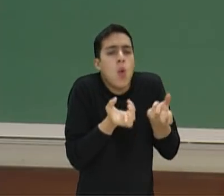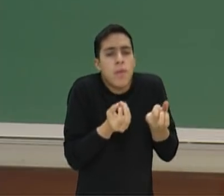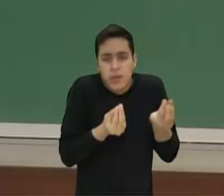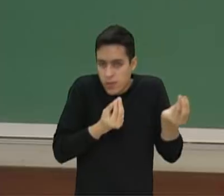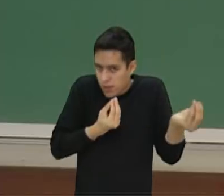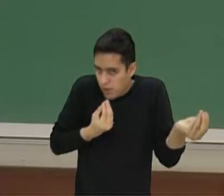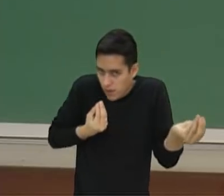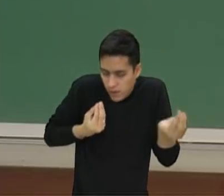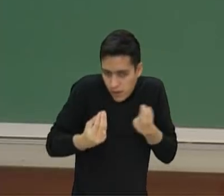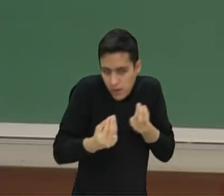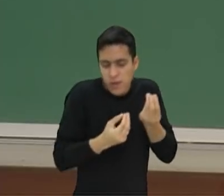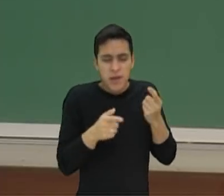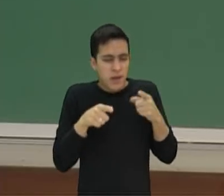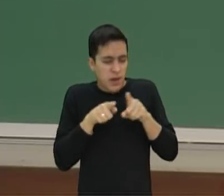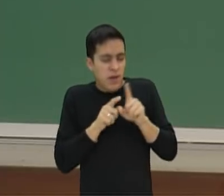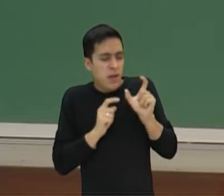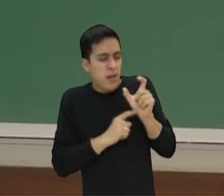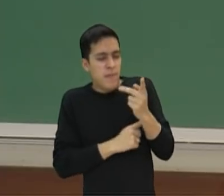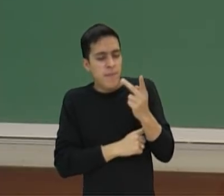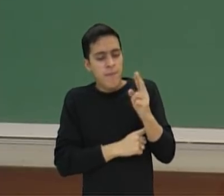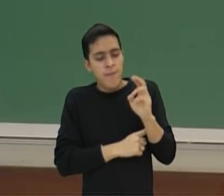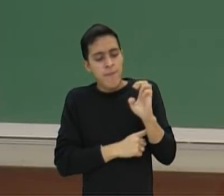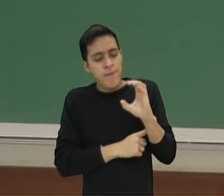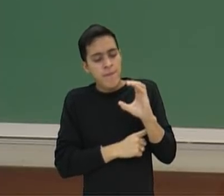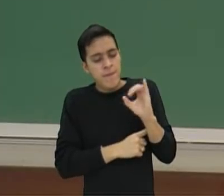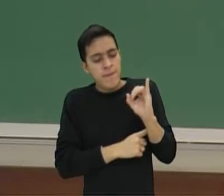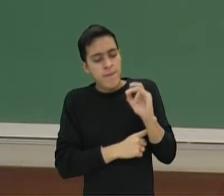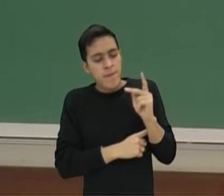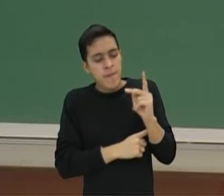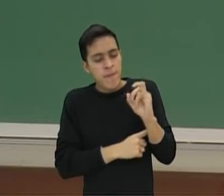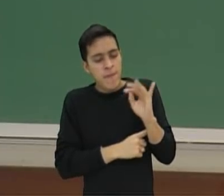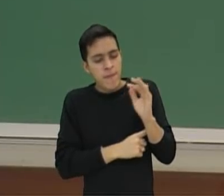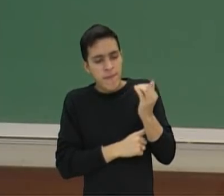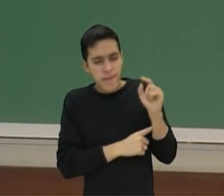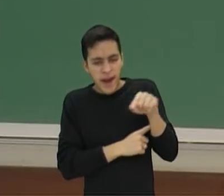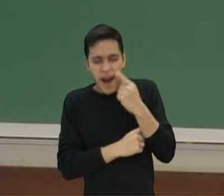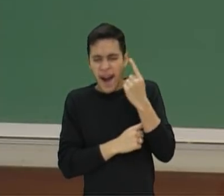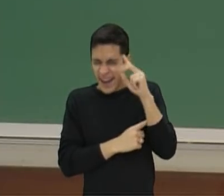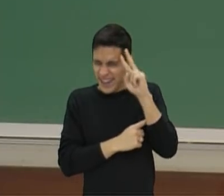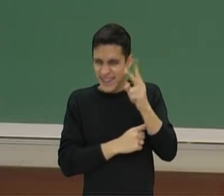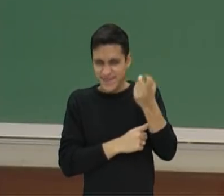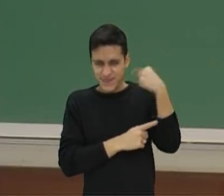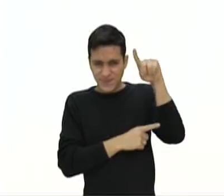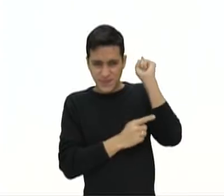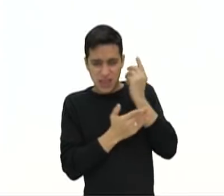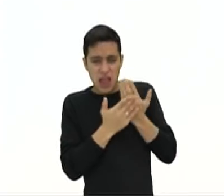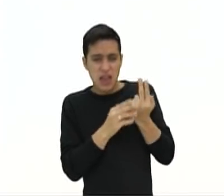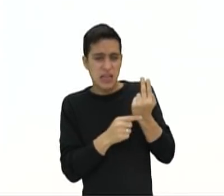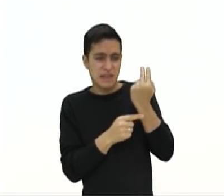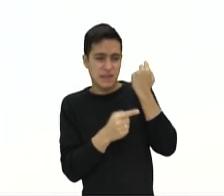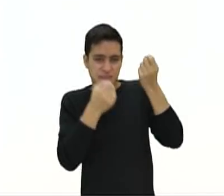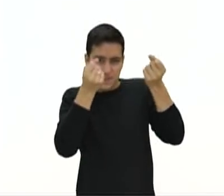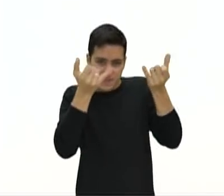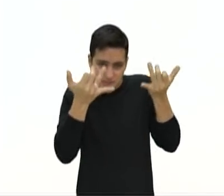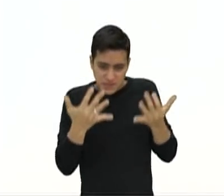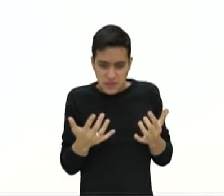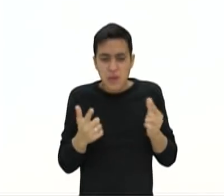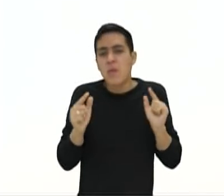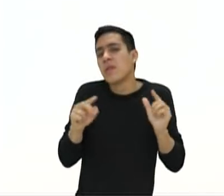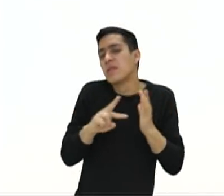seja, a precipitação. Lembrem o que eu disse em 2 aulas atrás, o que é precipitação? É a quantidade